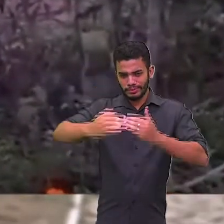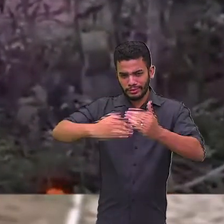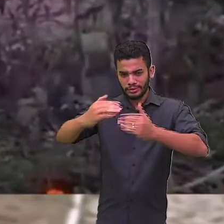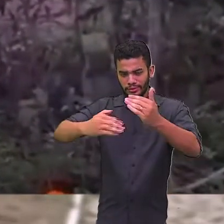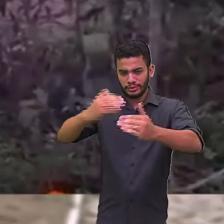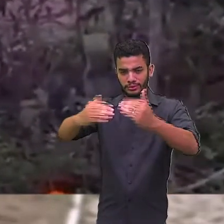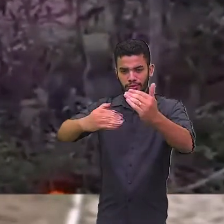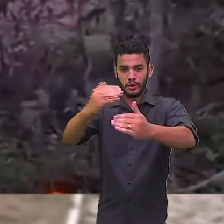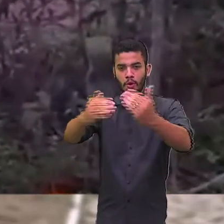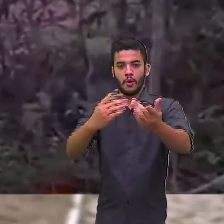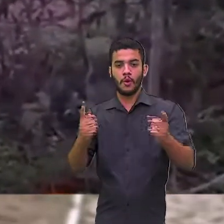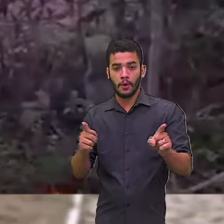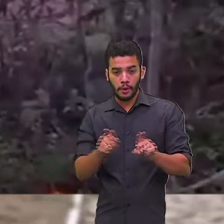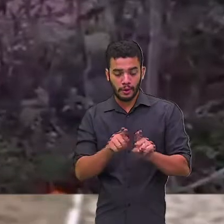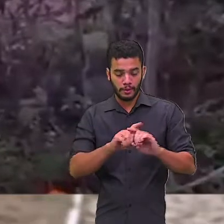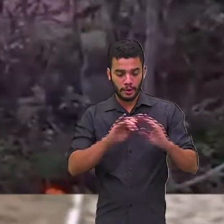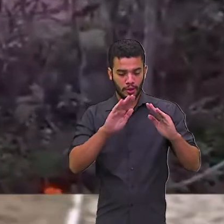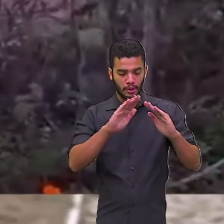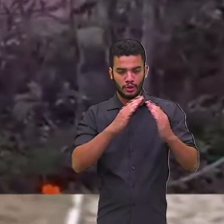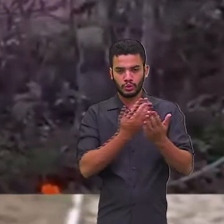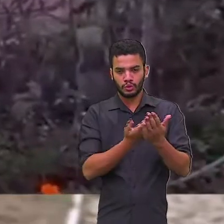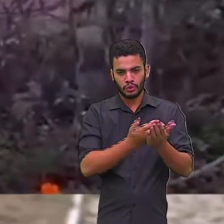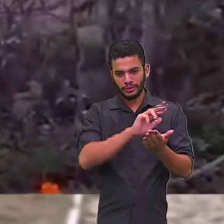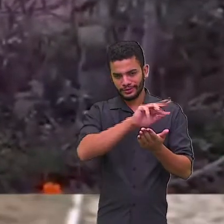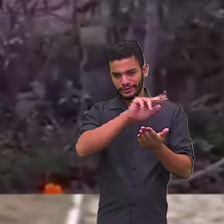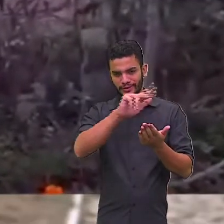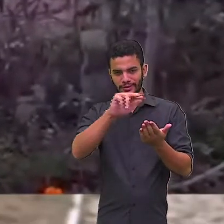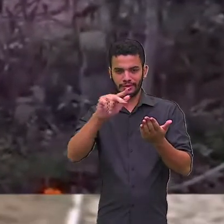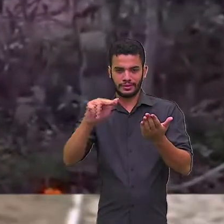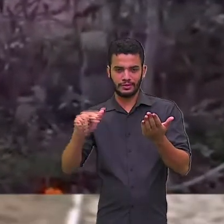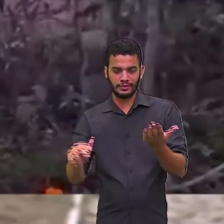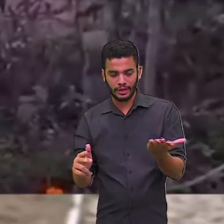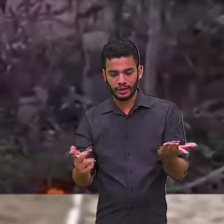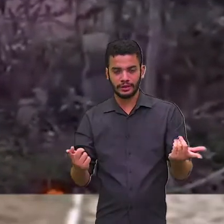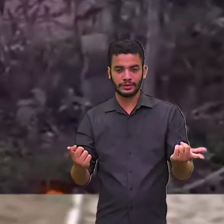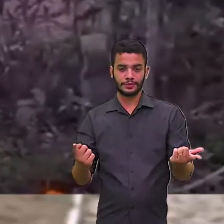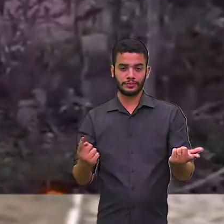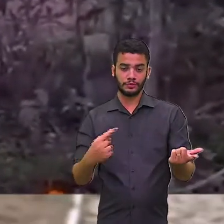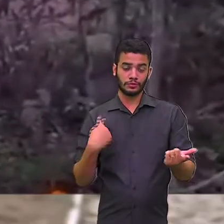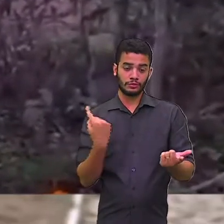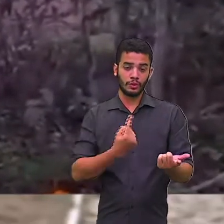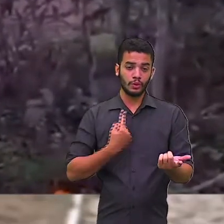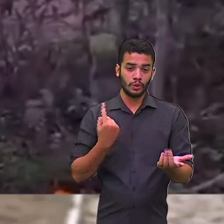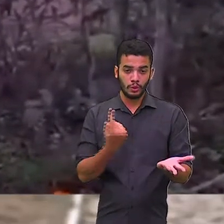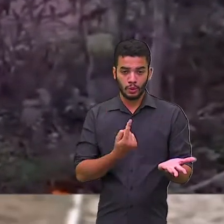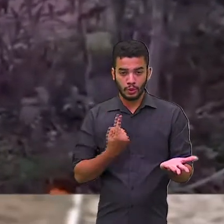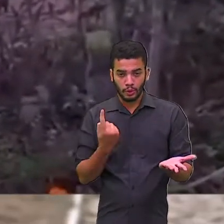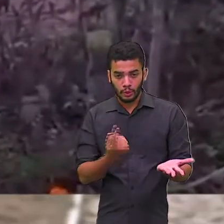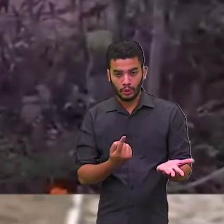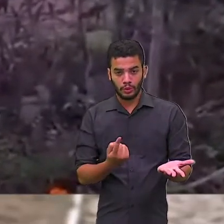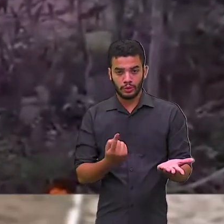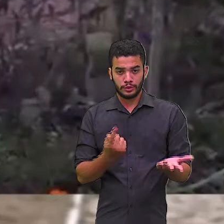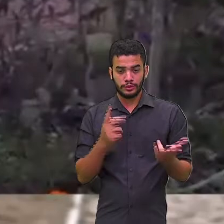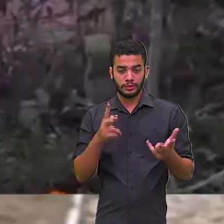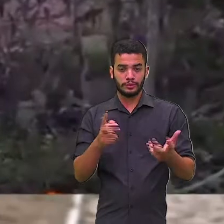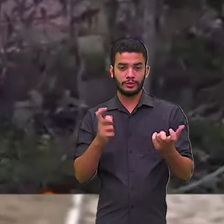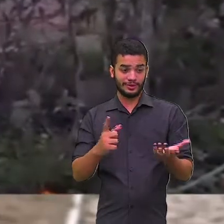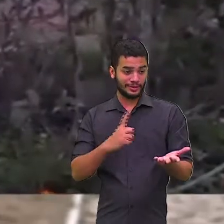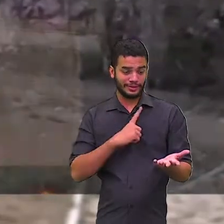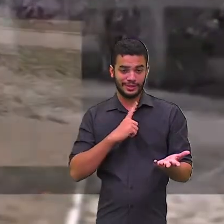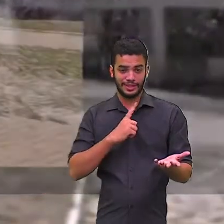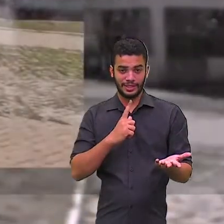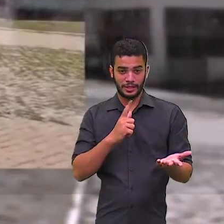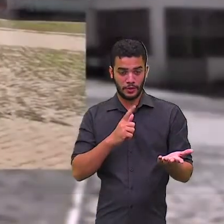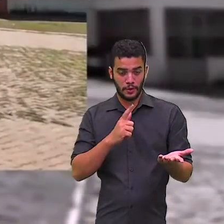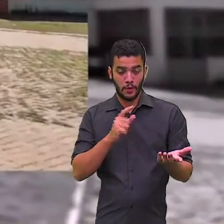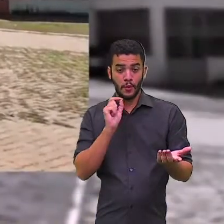de tudo, de escola, um movimento no lugar, que a gente sempre vê um movimento,